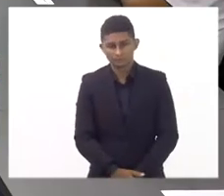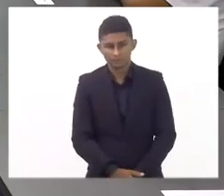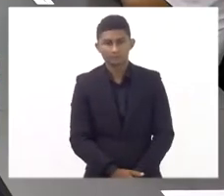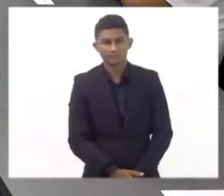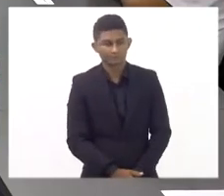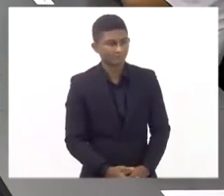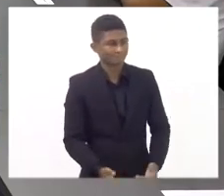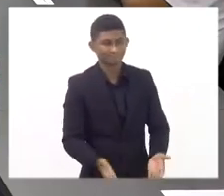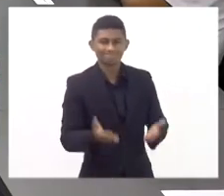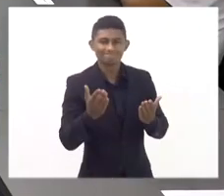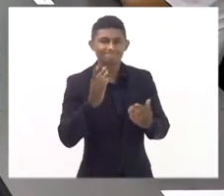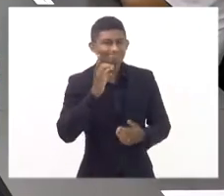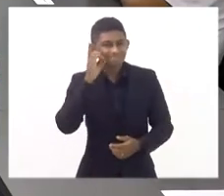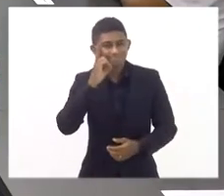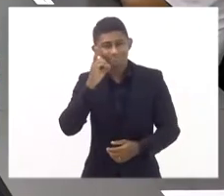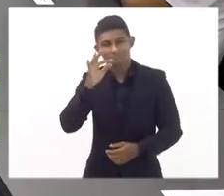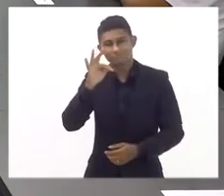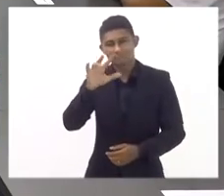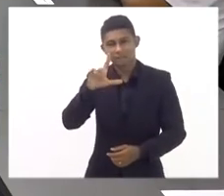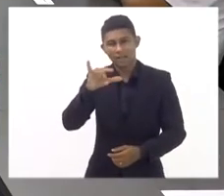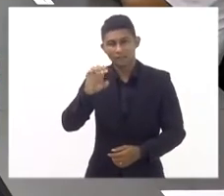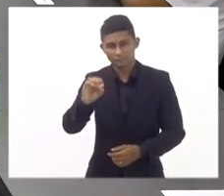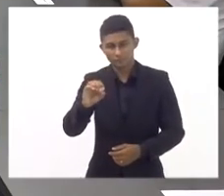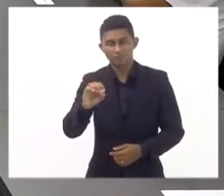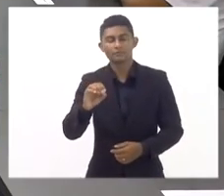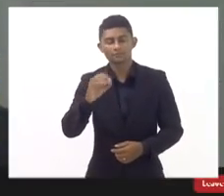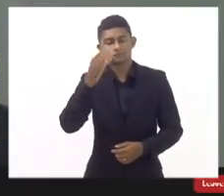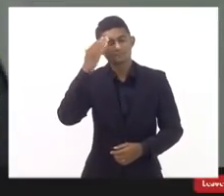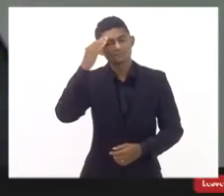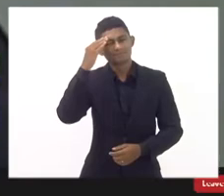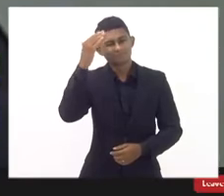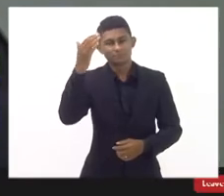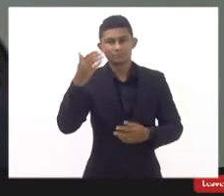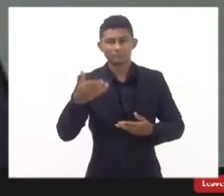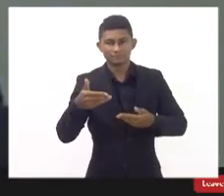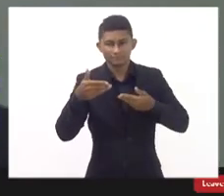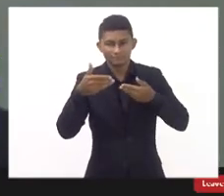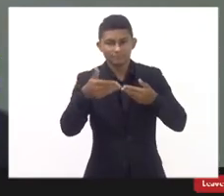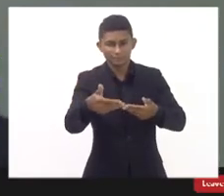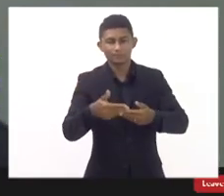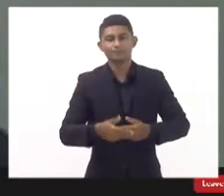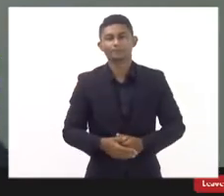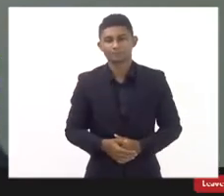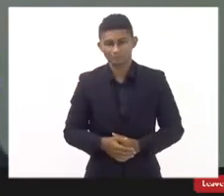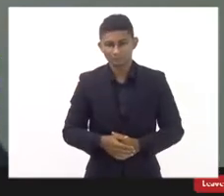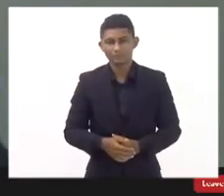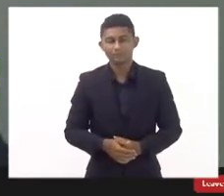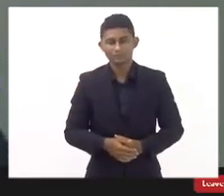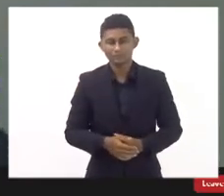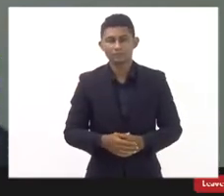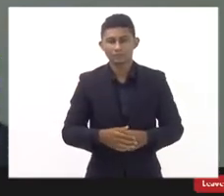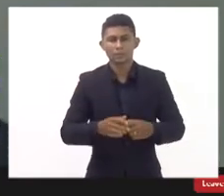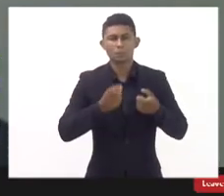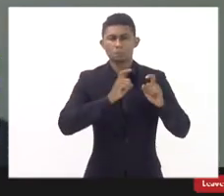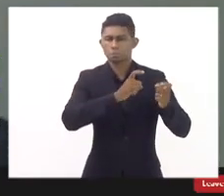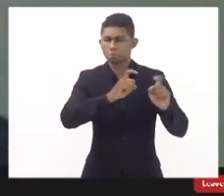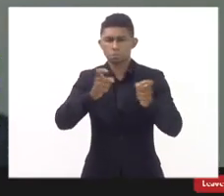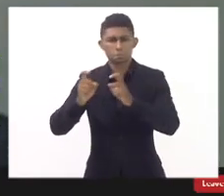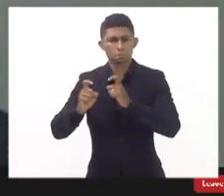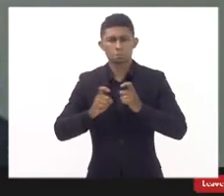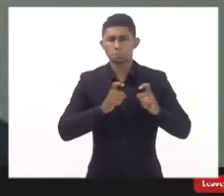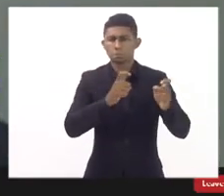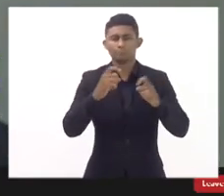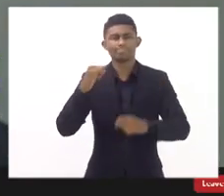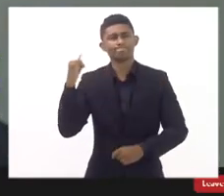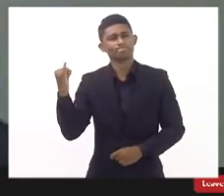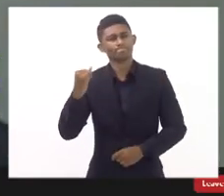Deputado Flávio Serafini, mais uma vez obrigado aí pela oportunidade, né, de estarmos aqui nesse debate importantíssimo,